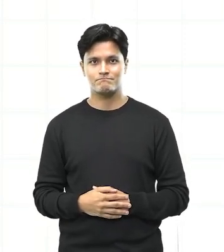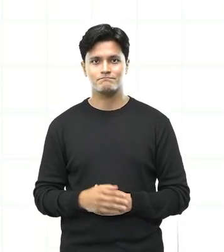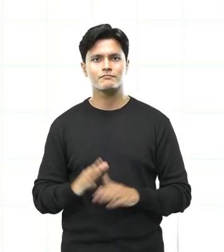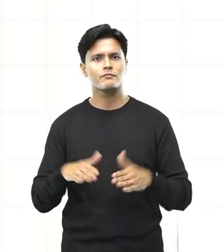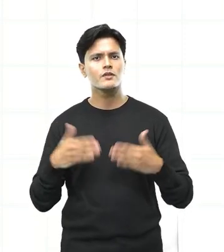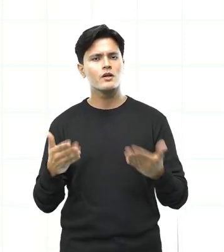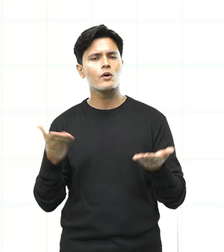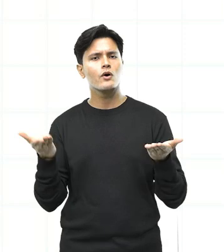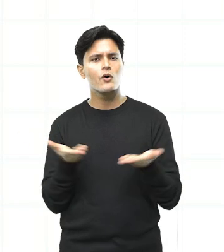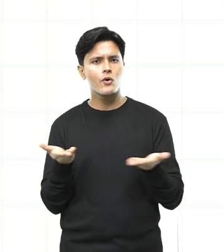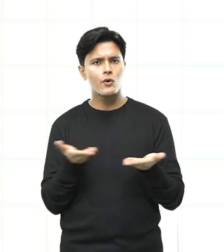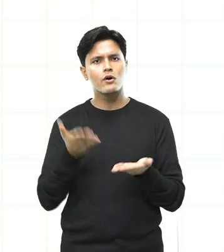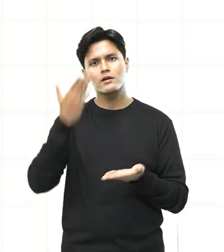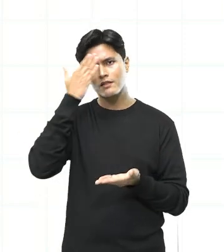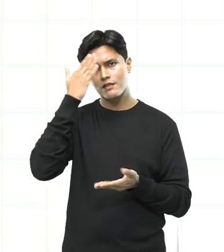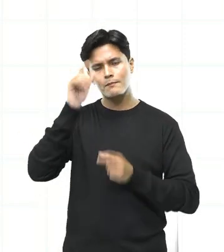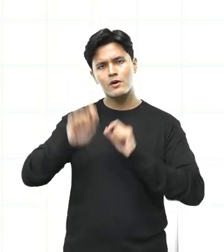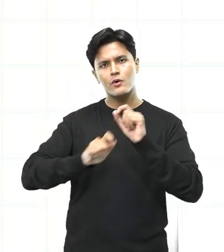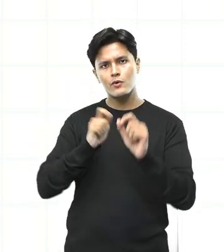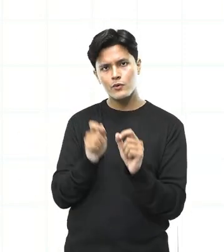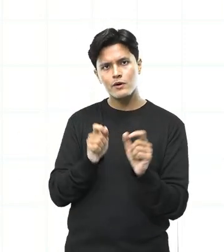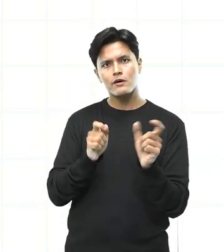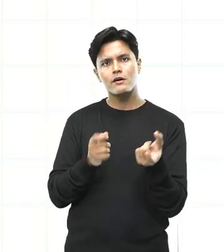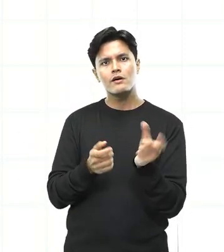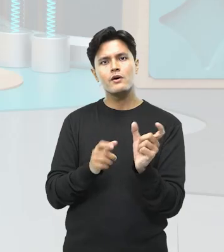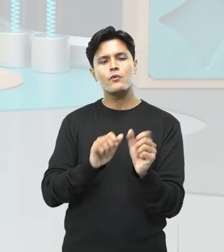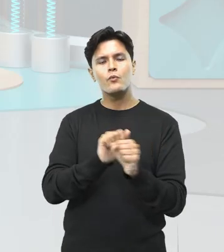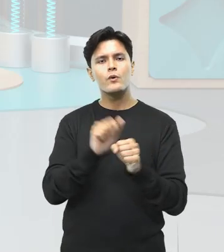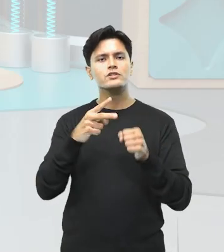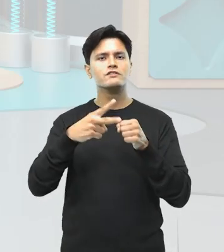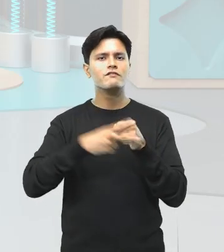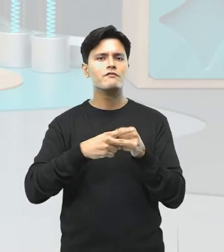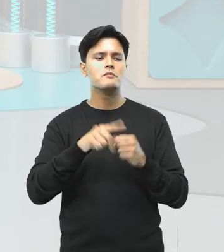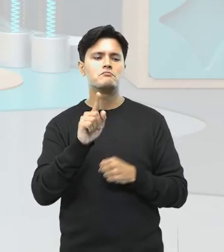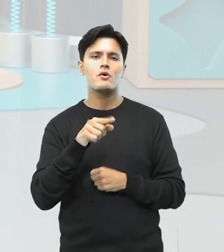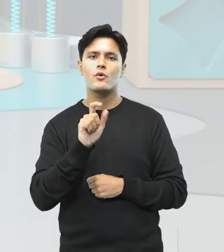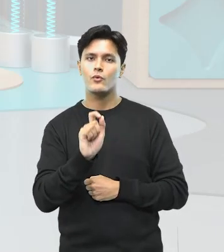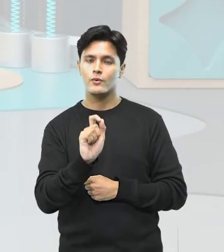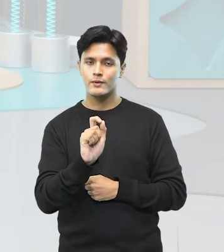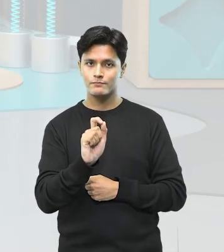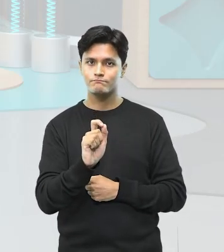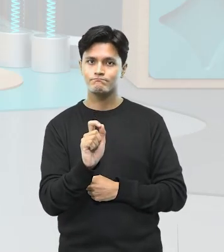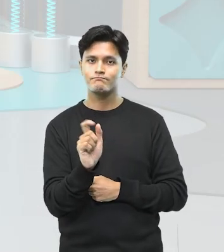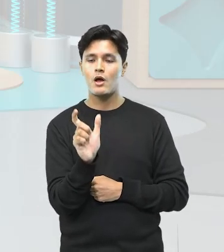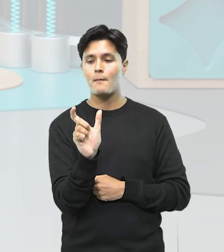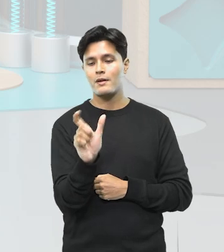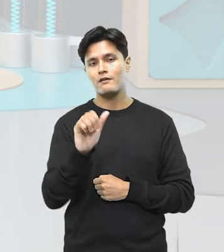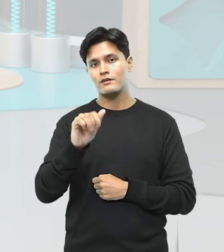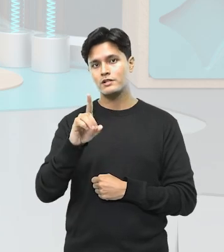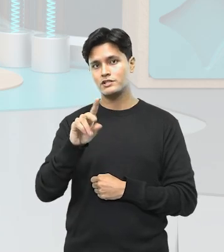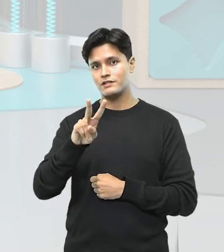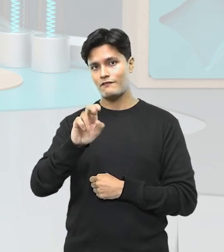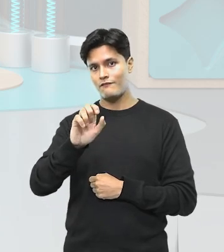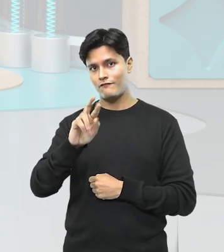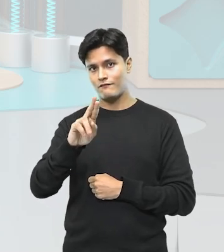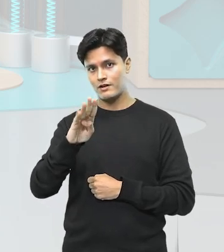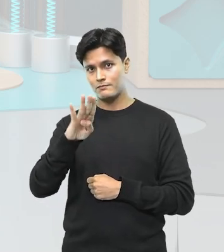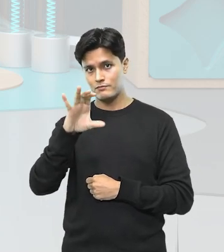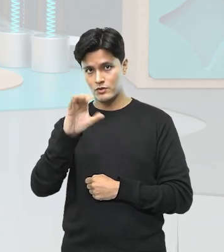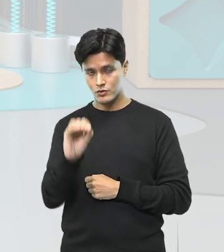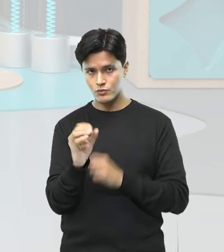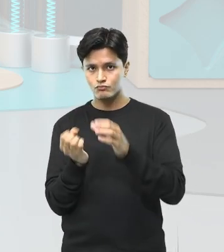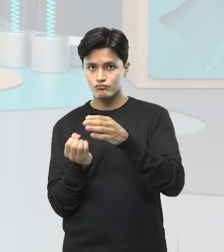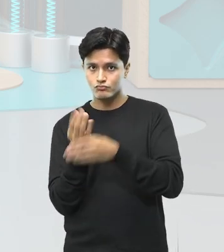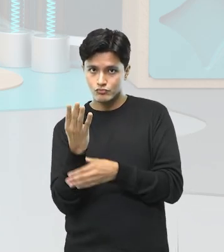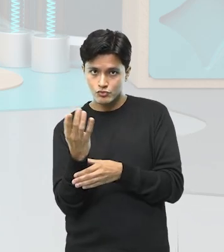então, saber, né, o que é um advérbio realmente. Olha só. A palavra advérbio vem do